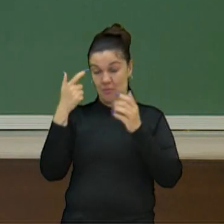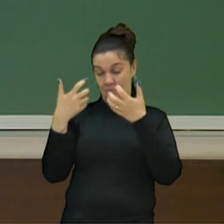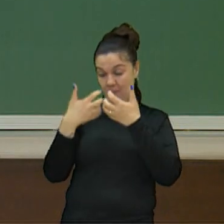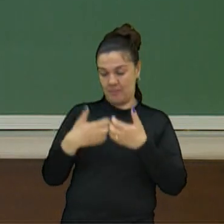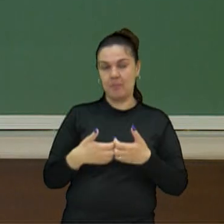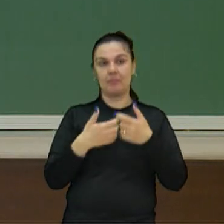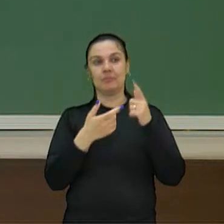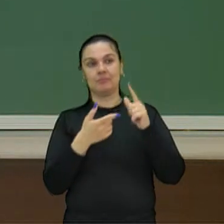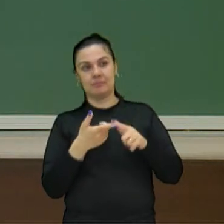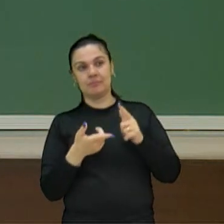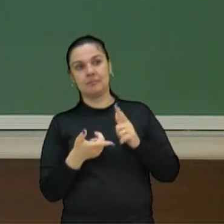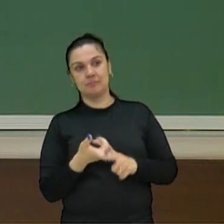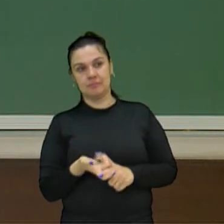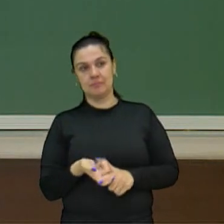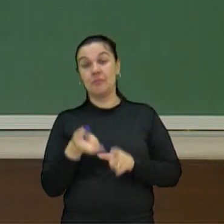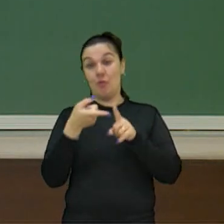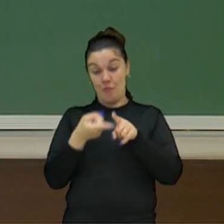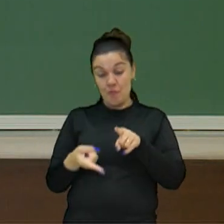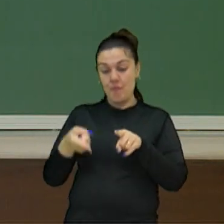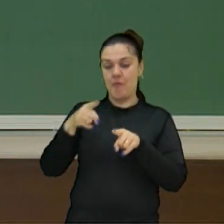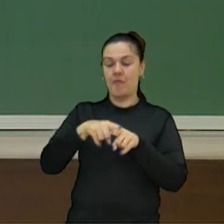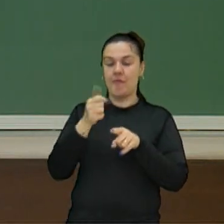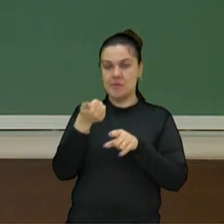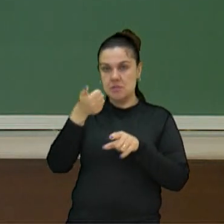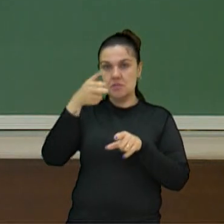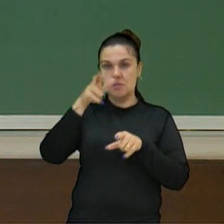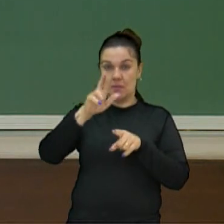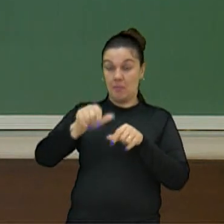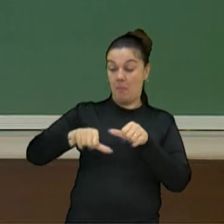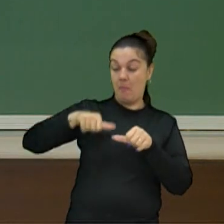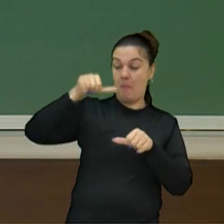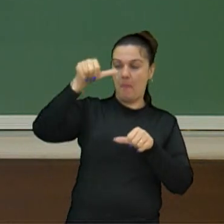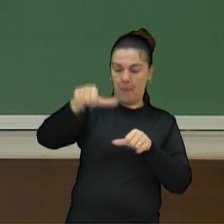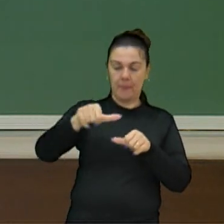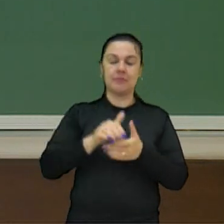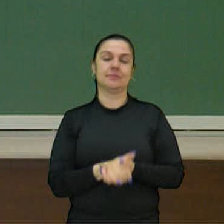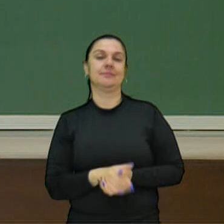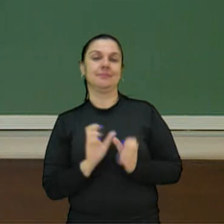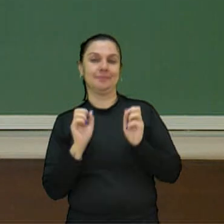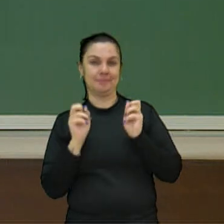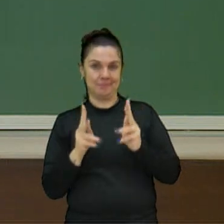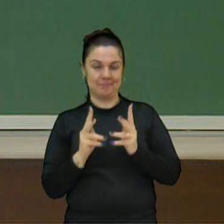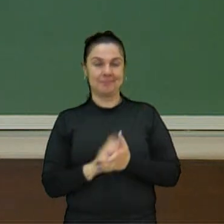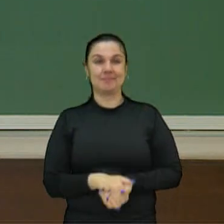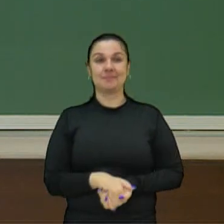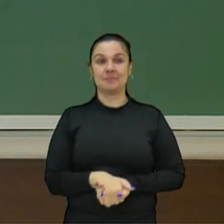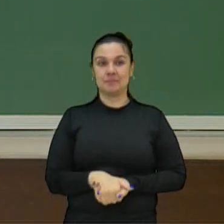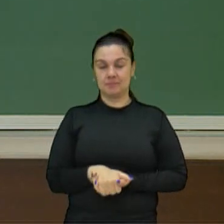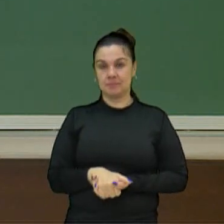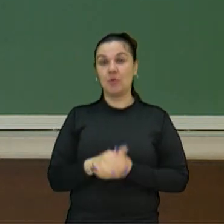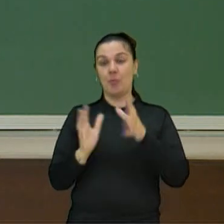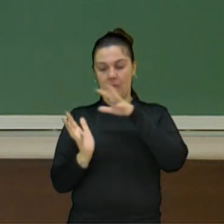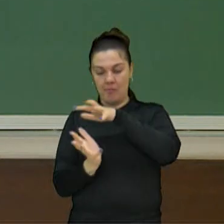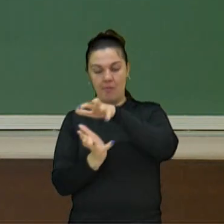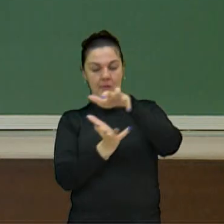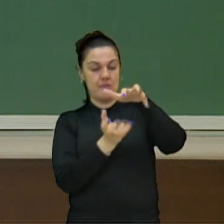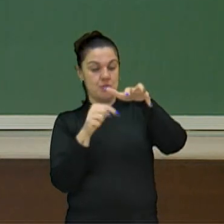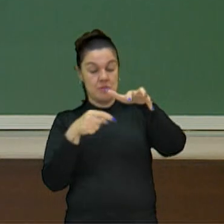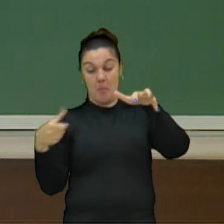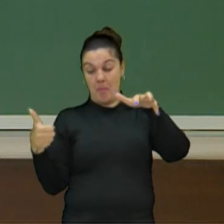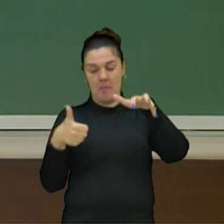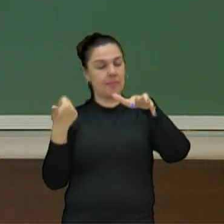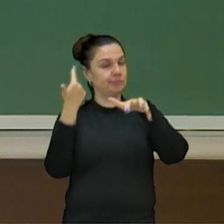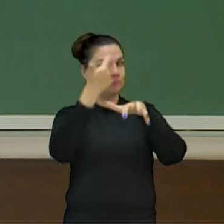tá? Fotossíntese produz oxigênio. Então respiração aeróbia só depois do surgimento da fotossíntese, tá? Porque a atmosfera primitiva não tinha